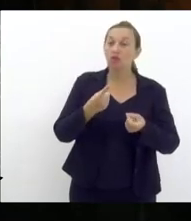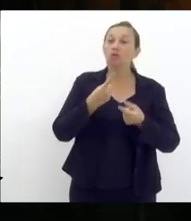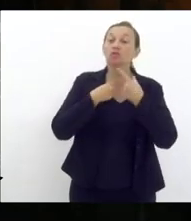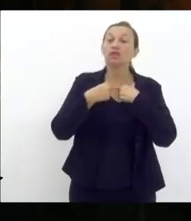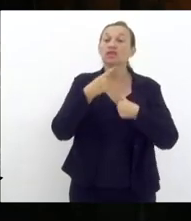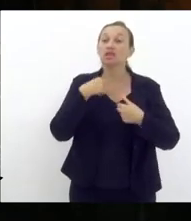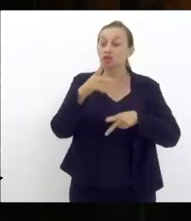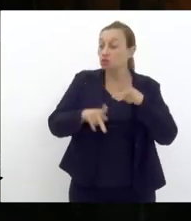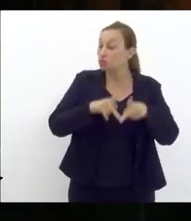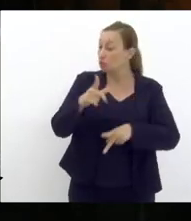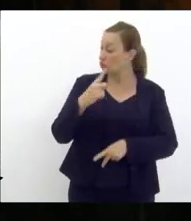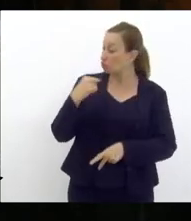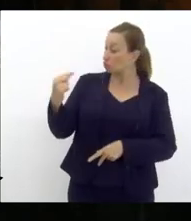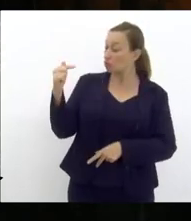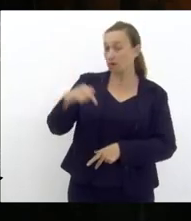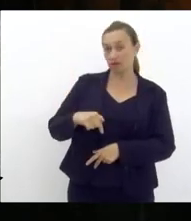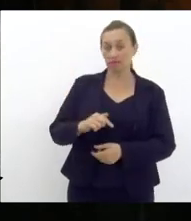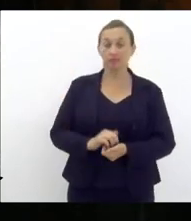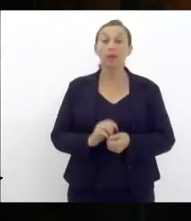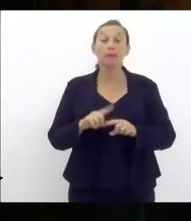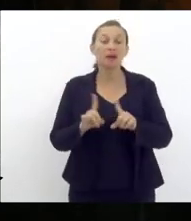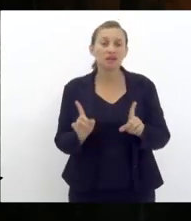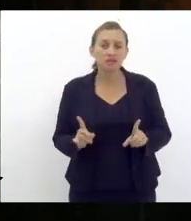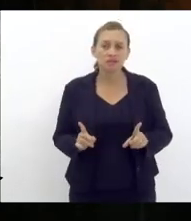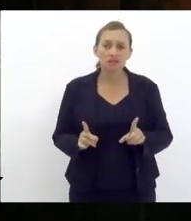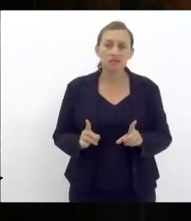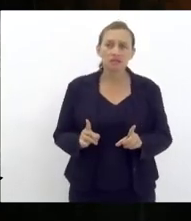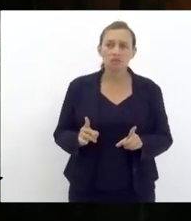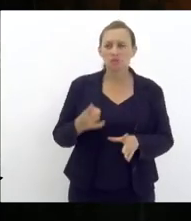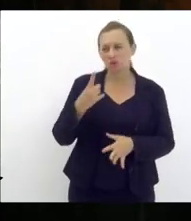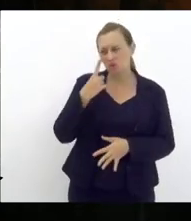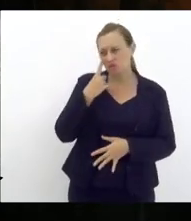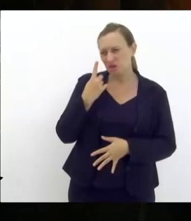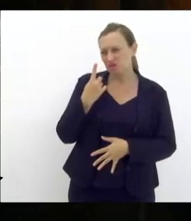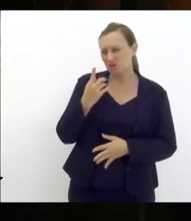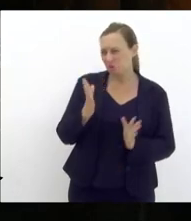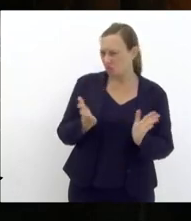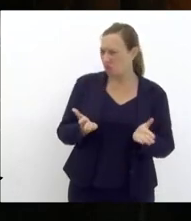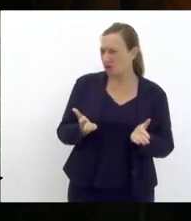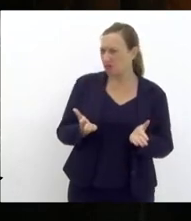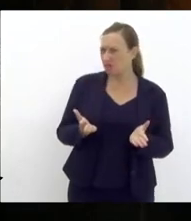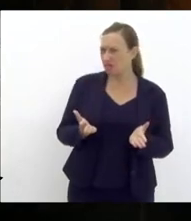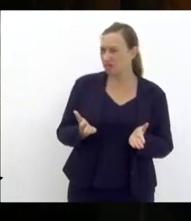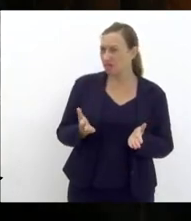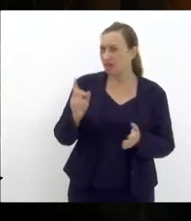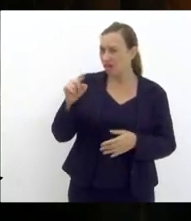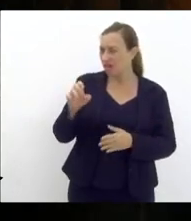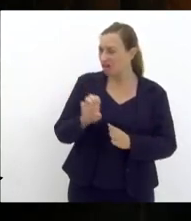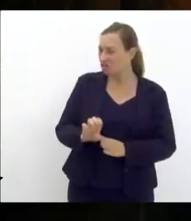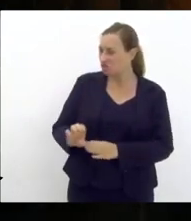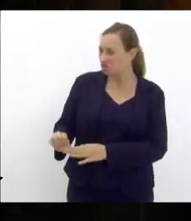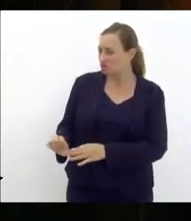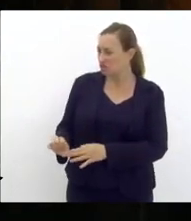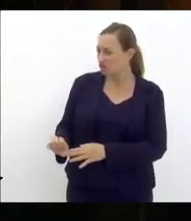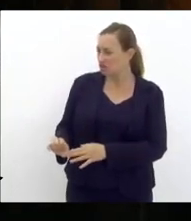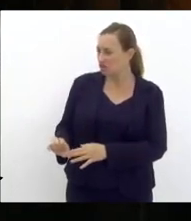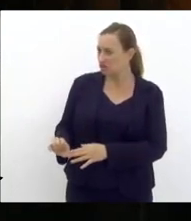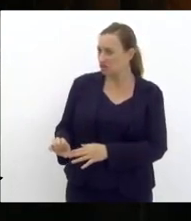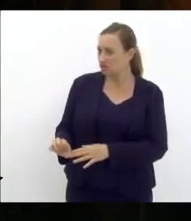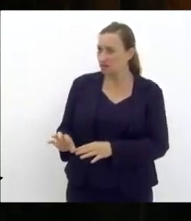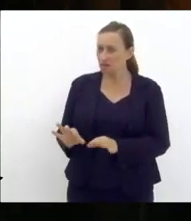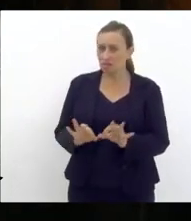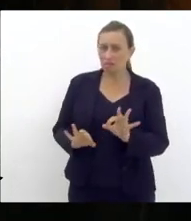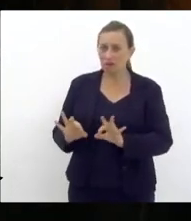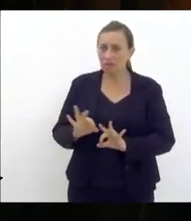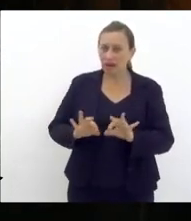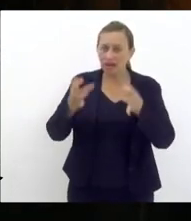quem nos colocou aqui mas o que eu acabo de assistir é a esquerda montando o seu